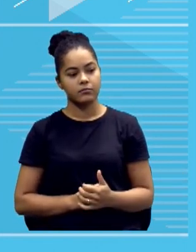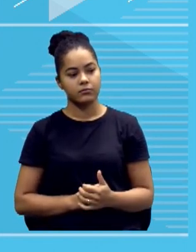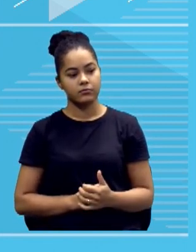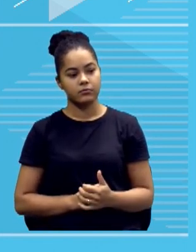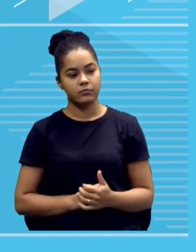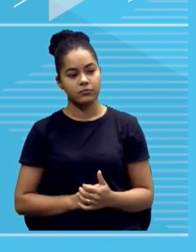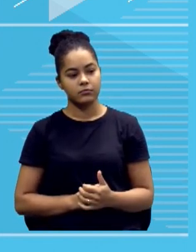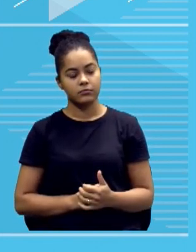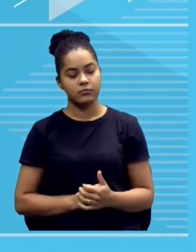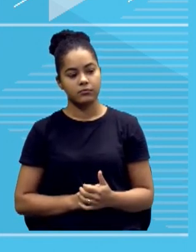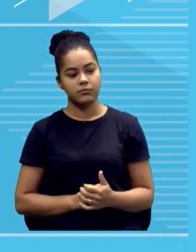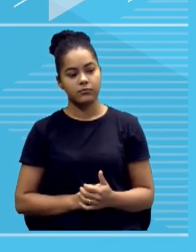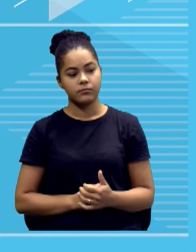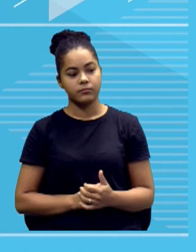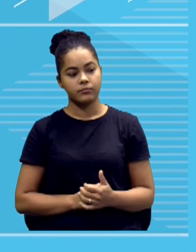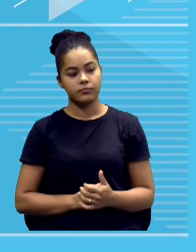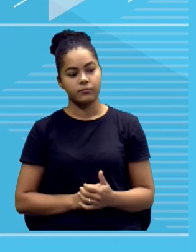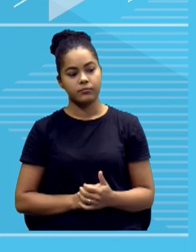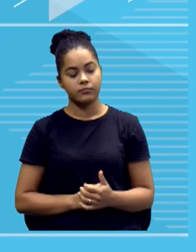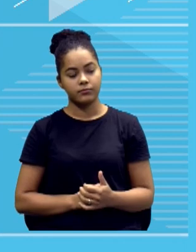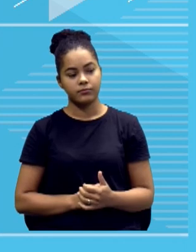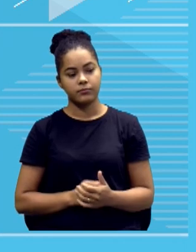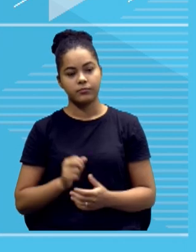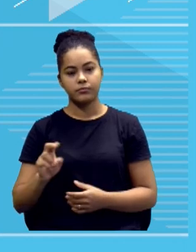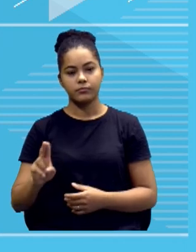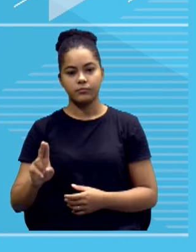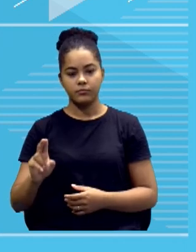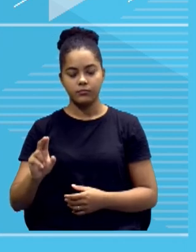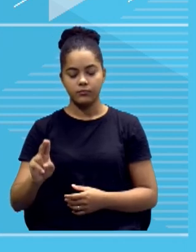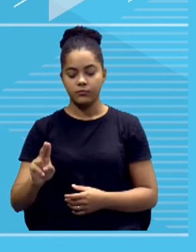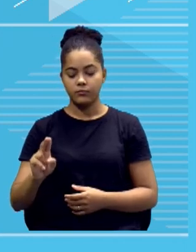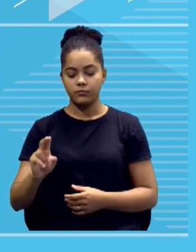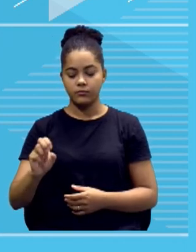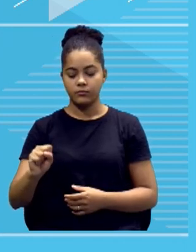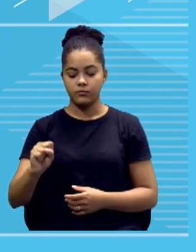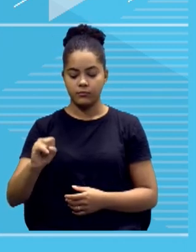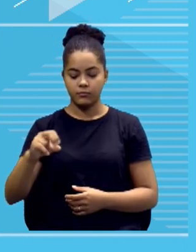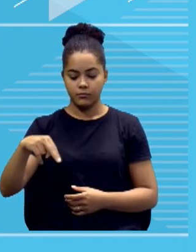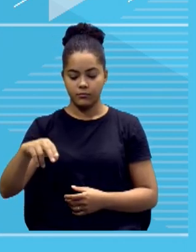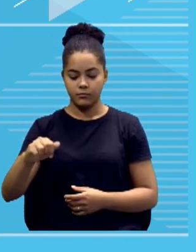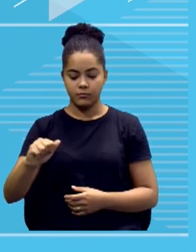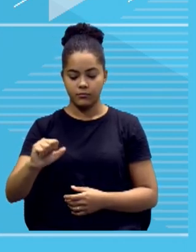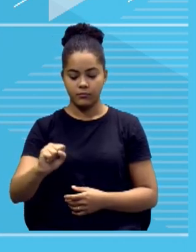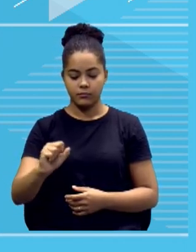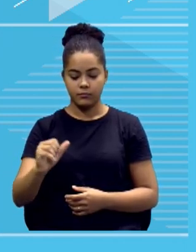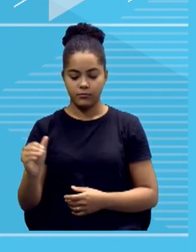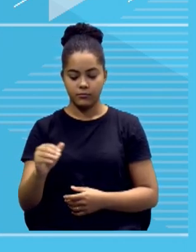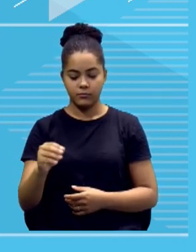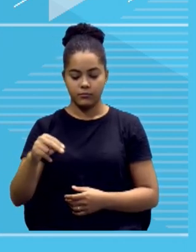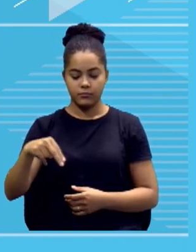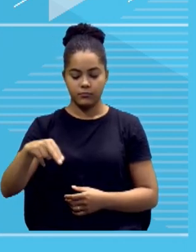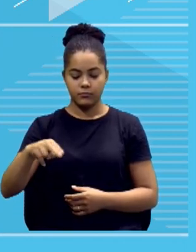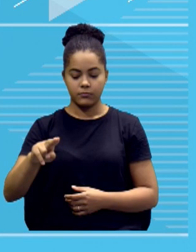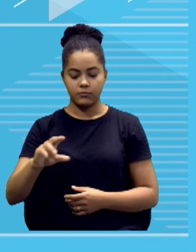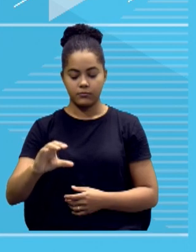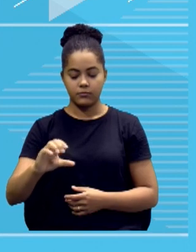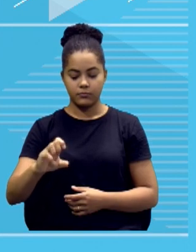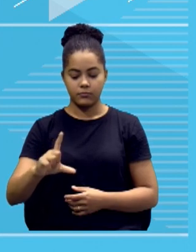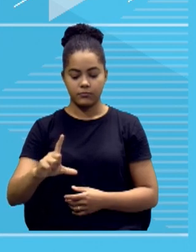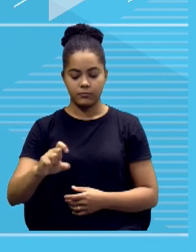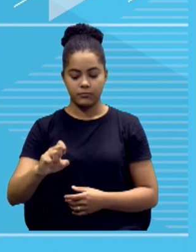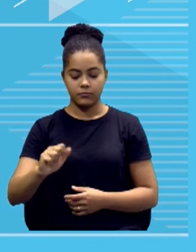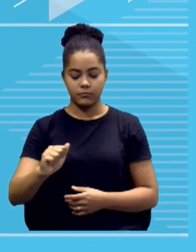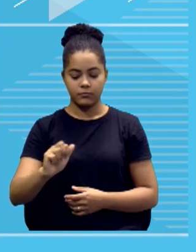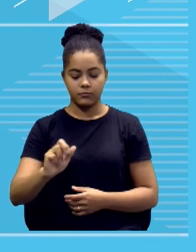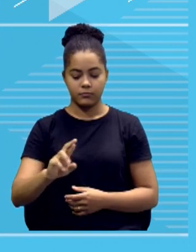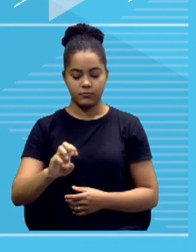são usinas que transformam energia de núcleos quebrados, energia nuclear,